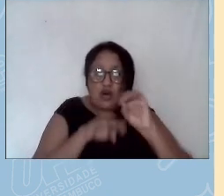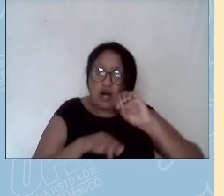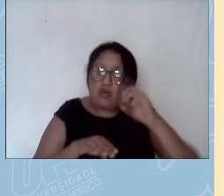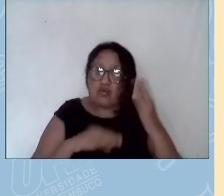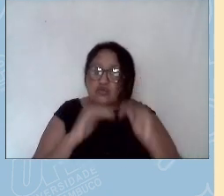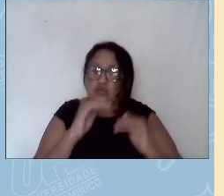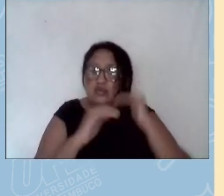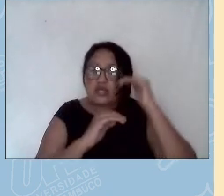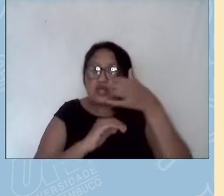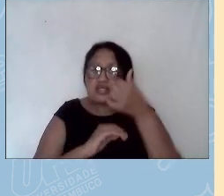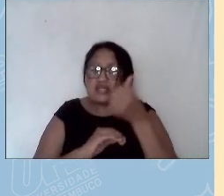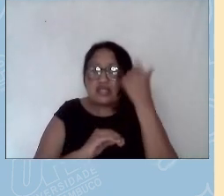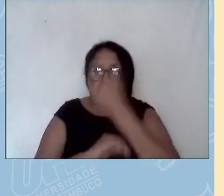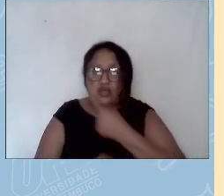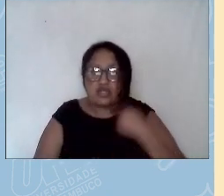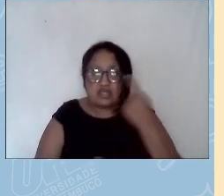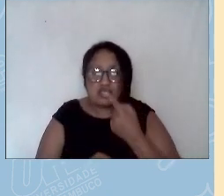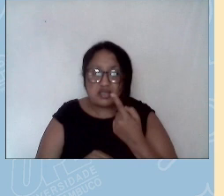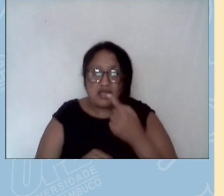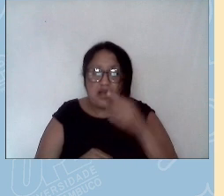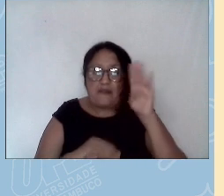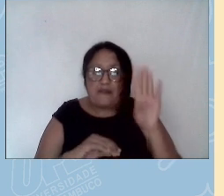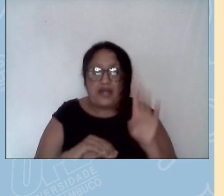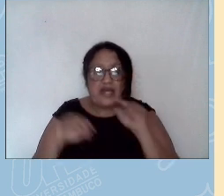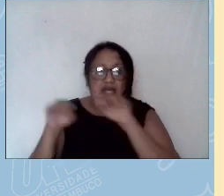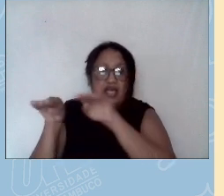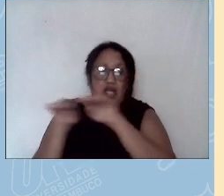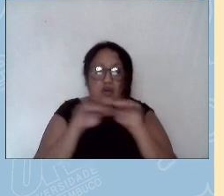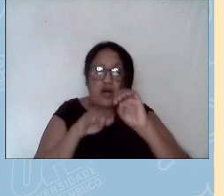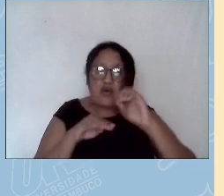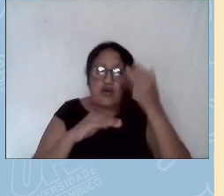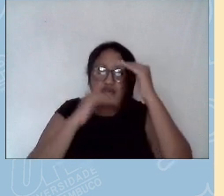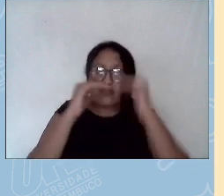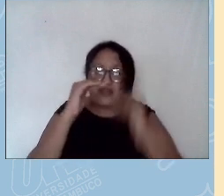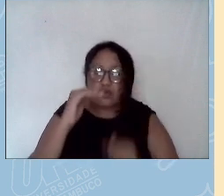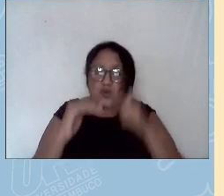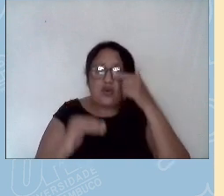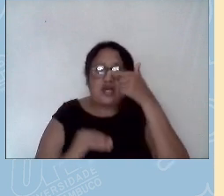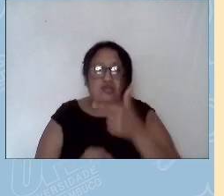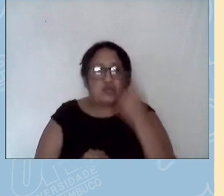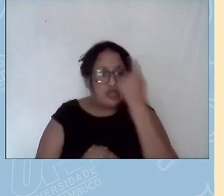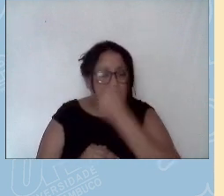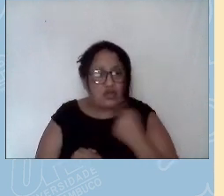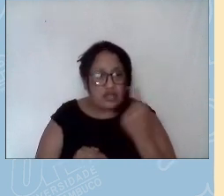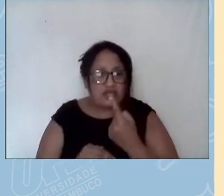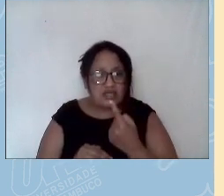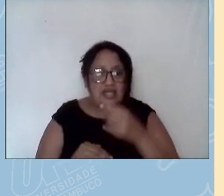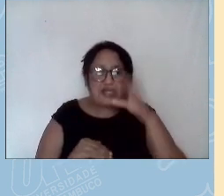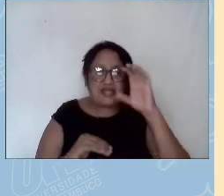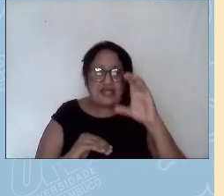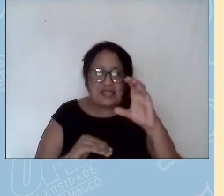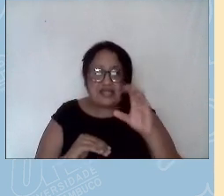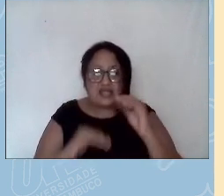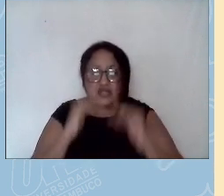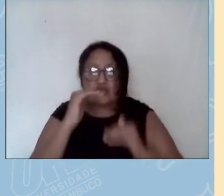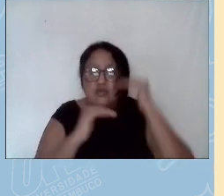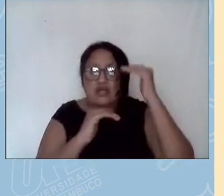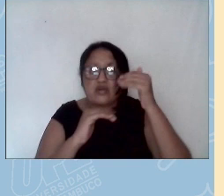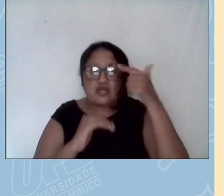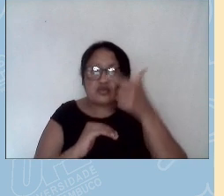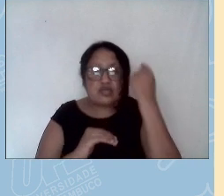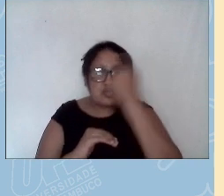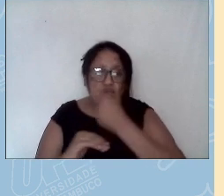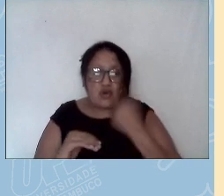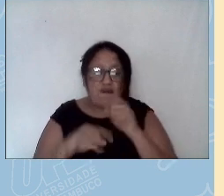o item B igual ou inferior a duas horas o item C superior a duas horas mas